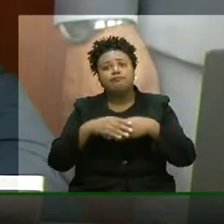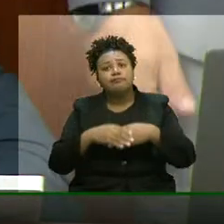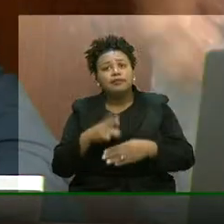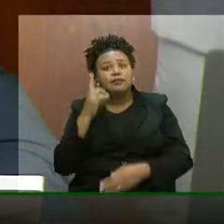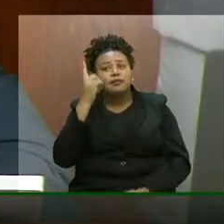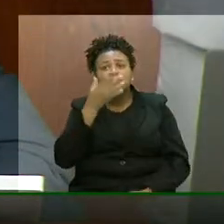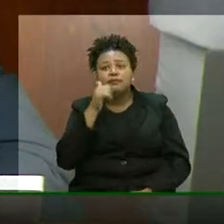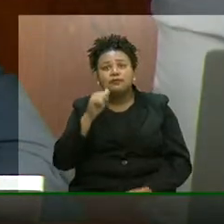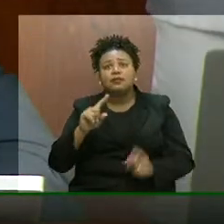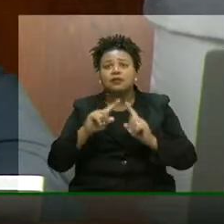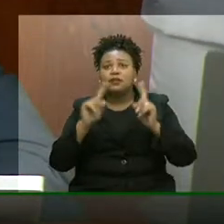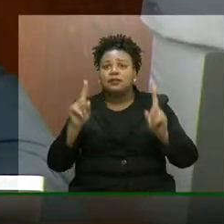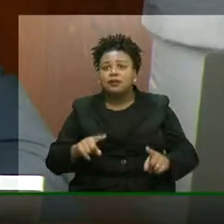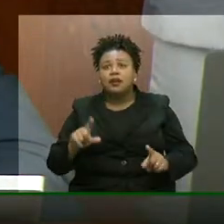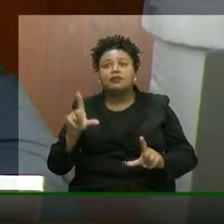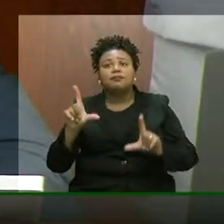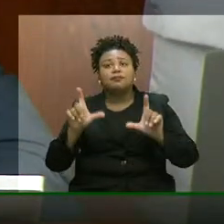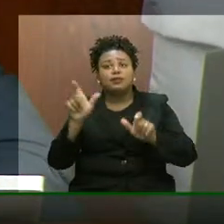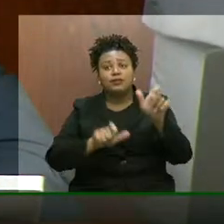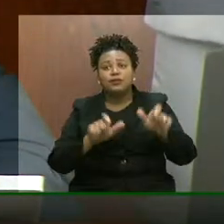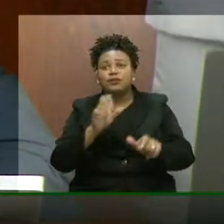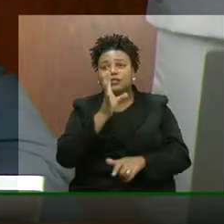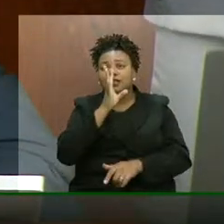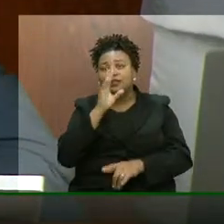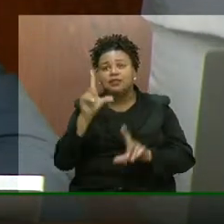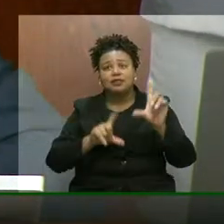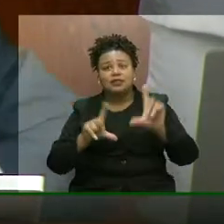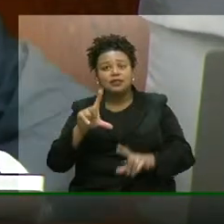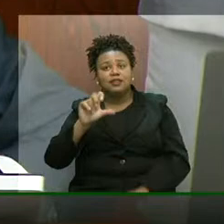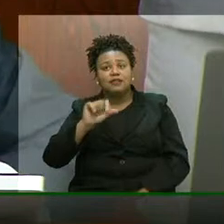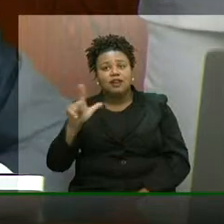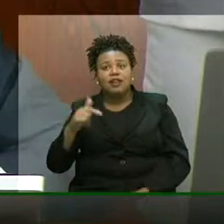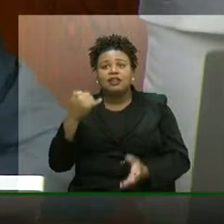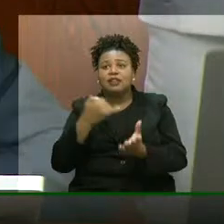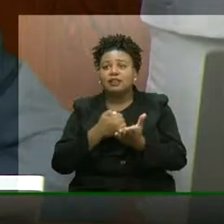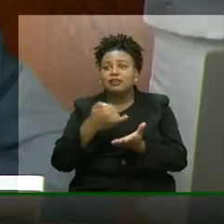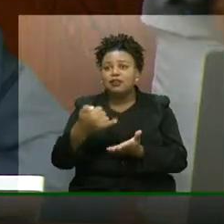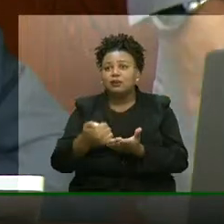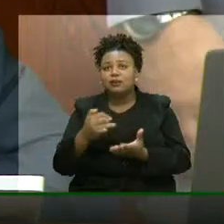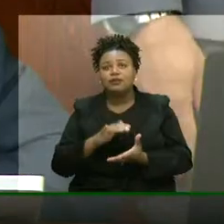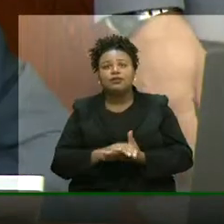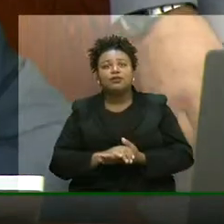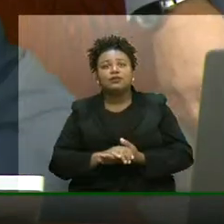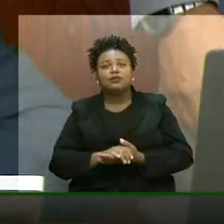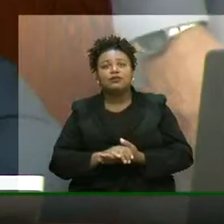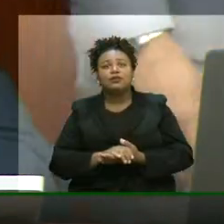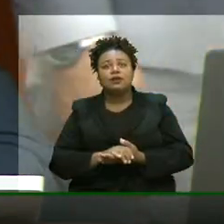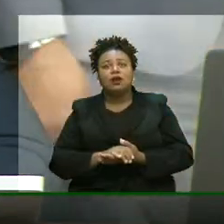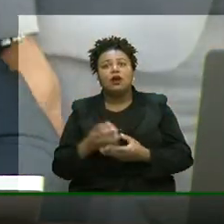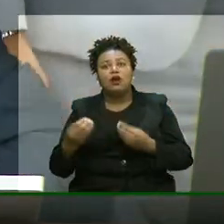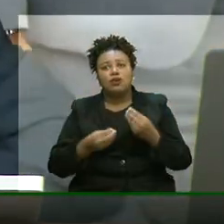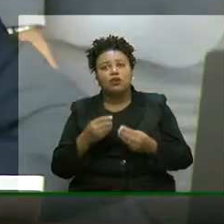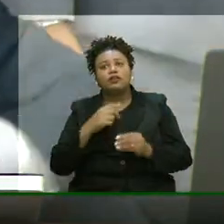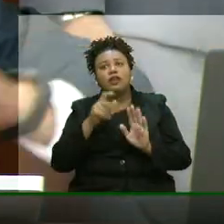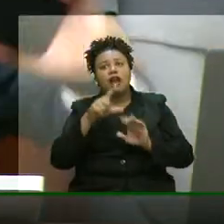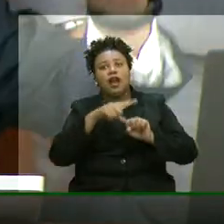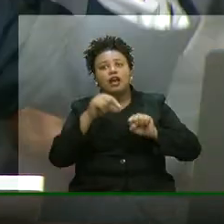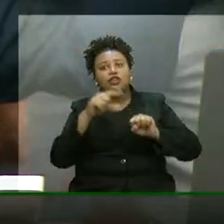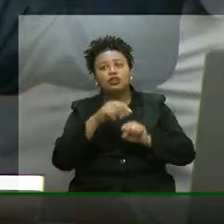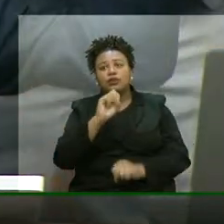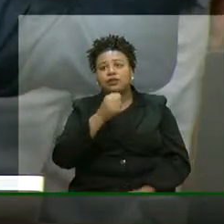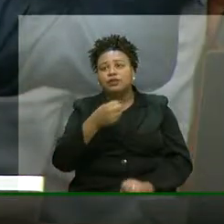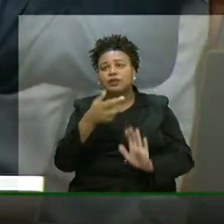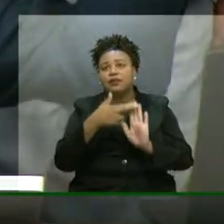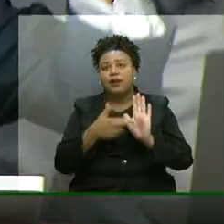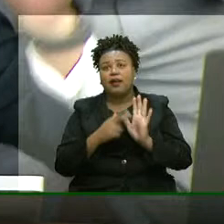senhoras deputadas, servidores da casa, telespectadores da TV Assembleia. Inicialmente, De acordo com o disposto no artigo 8º